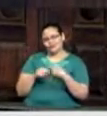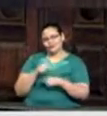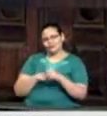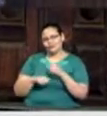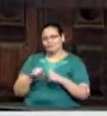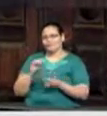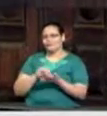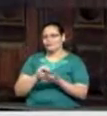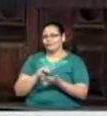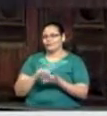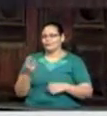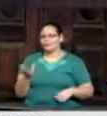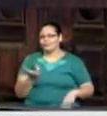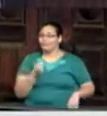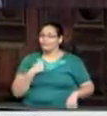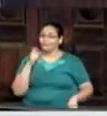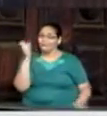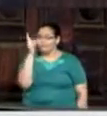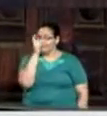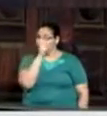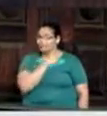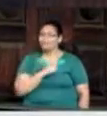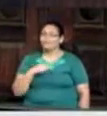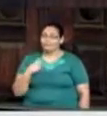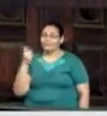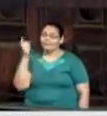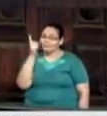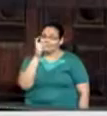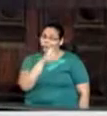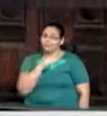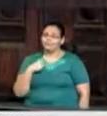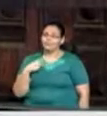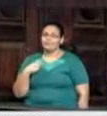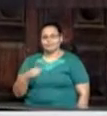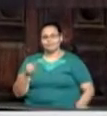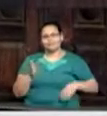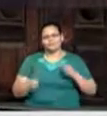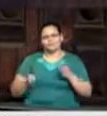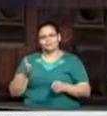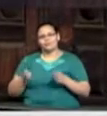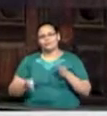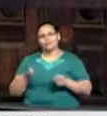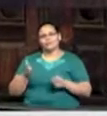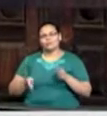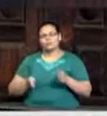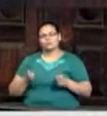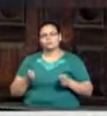gerencial. Portanto, é muito difícil para o nosso mandato